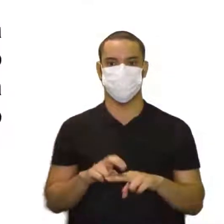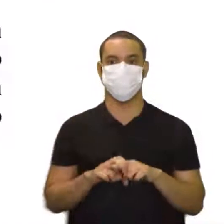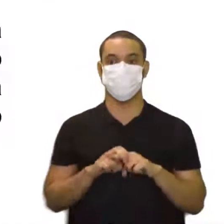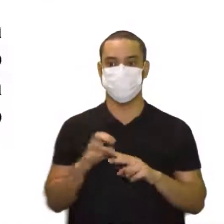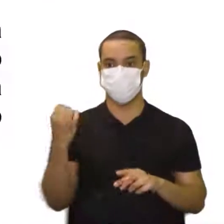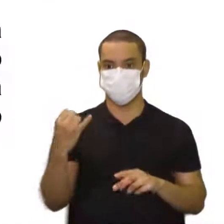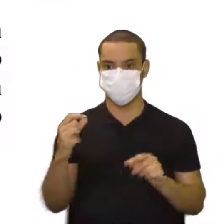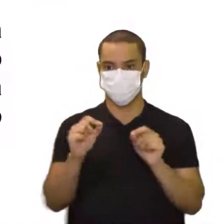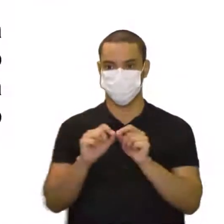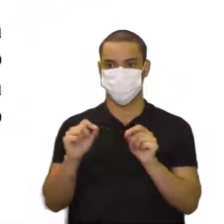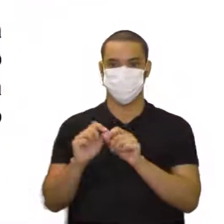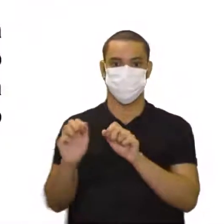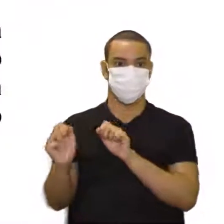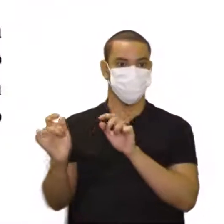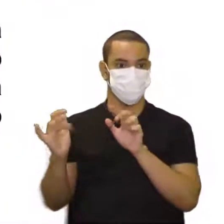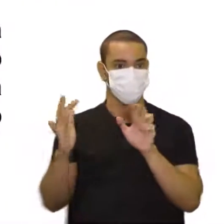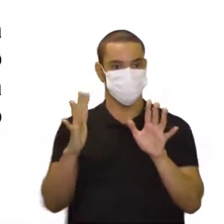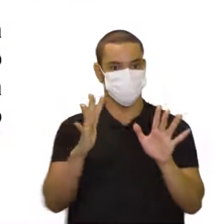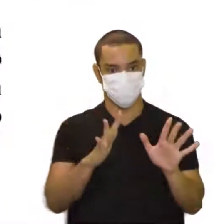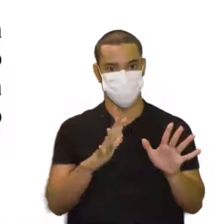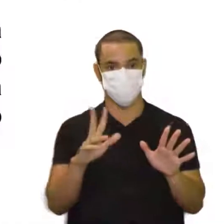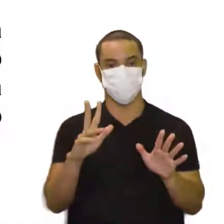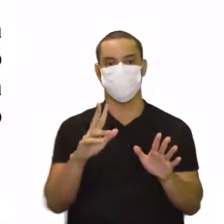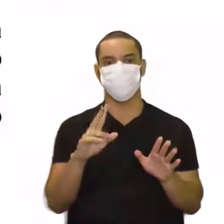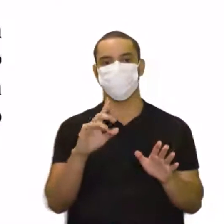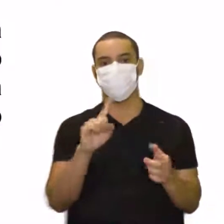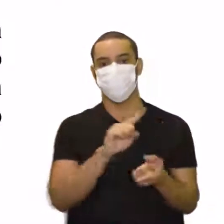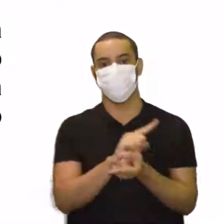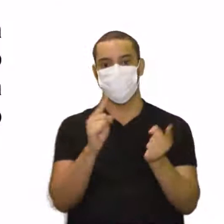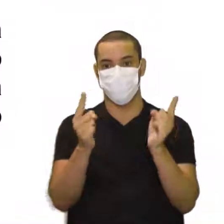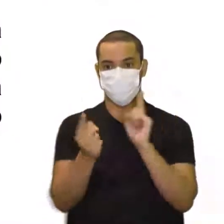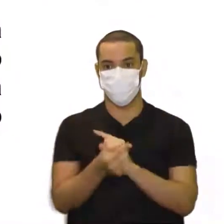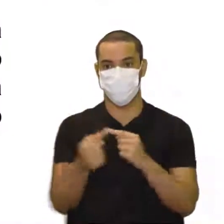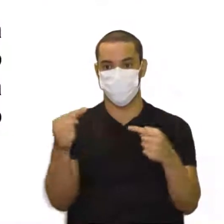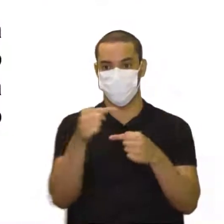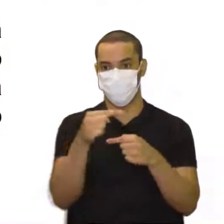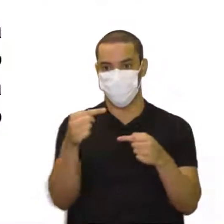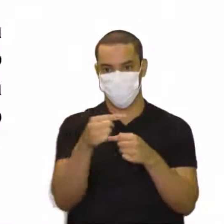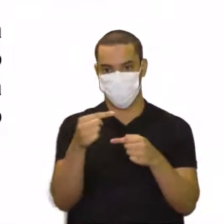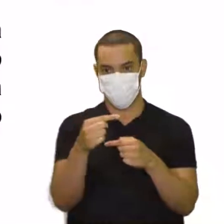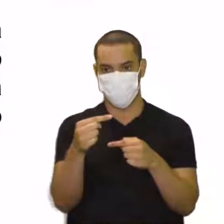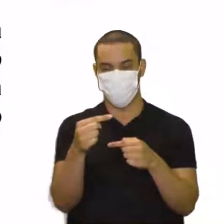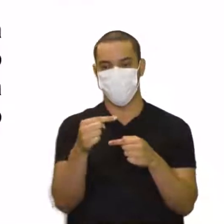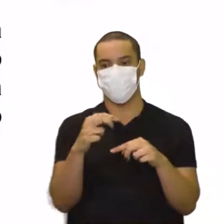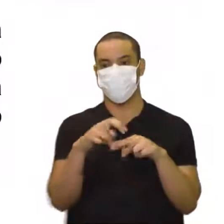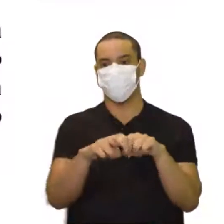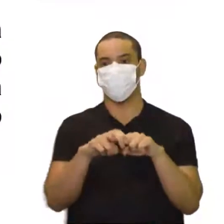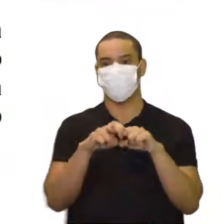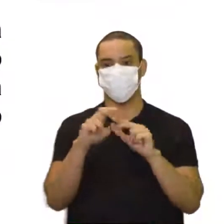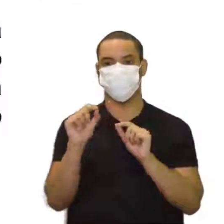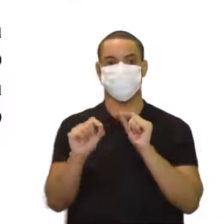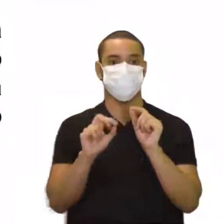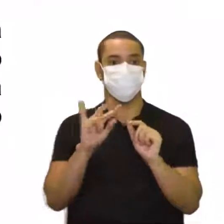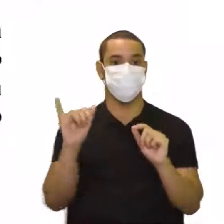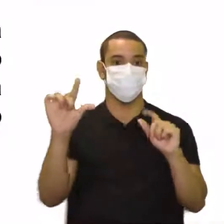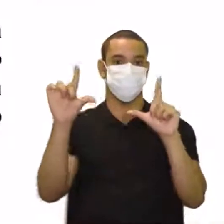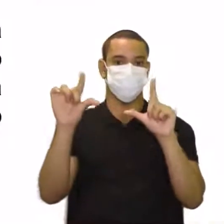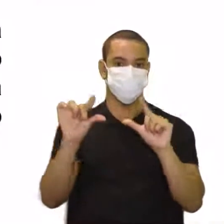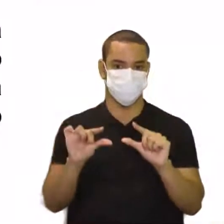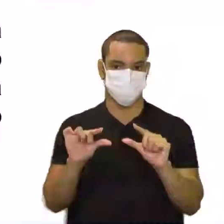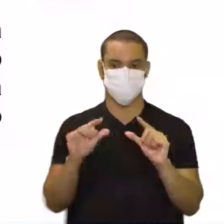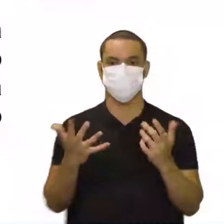ímã da esquerda para a direita naquela figura e inverter aquela polaridade que estava lá, a gente vai diminuir esse